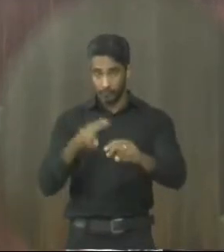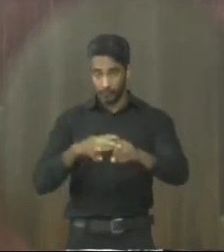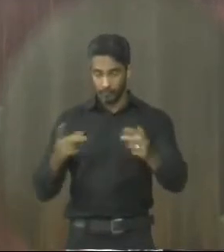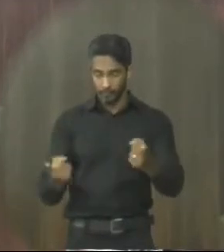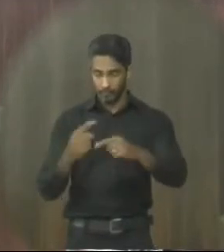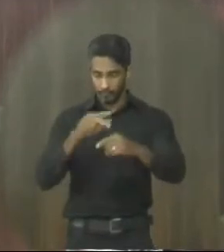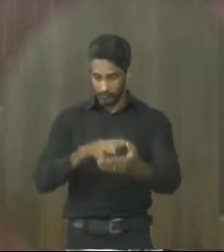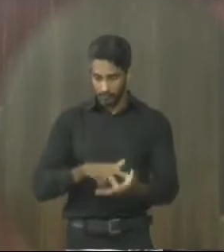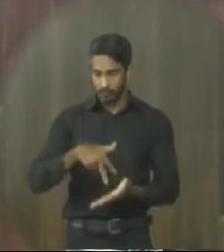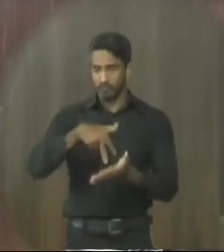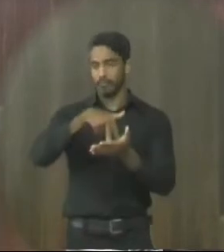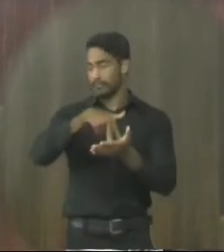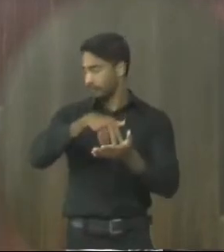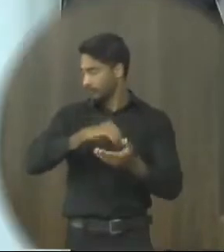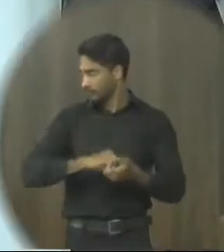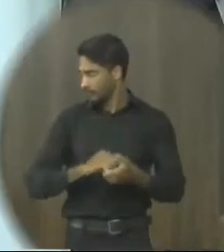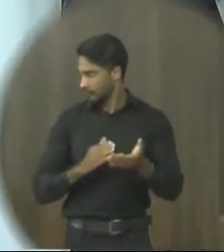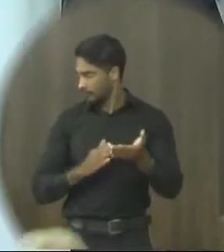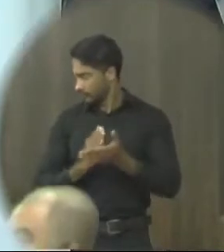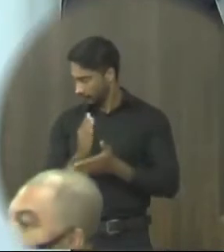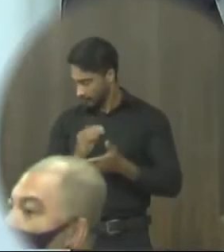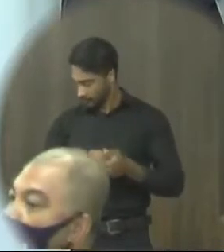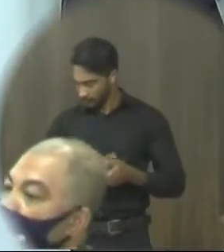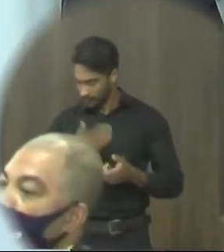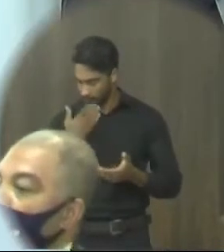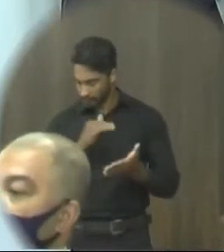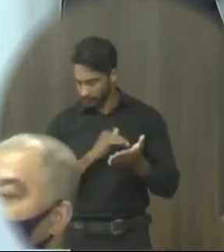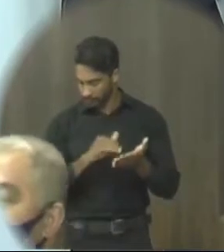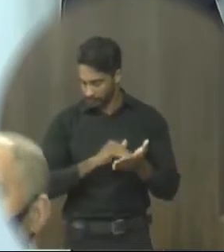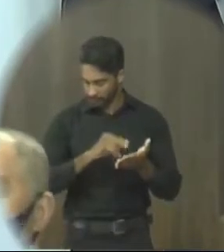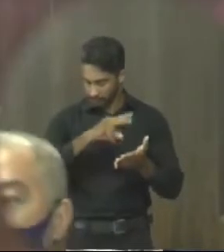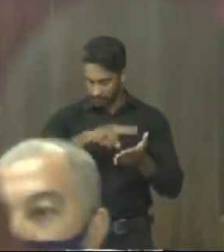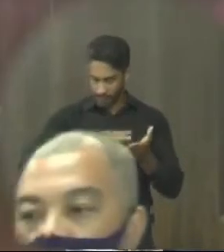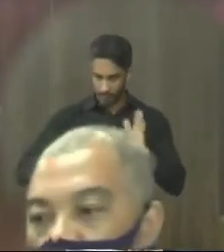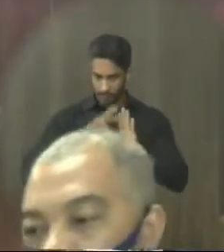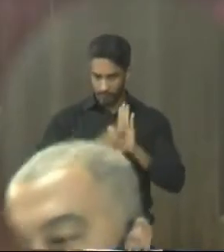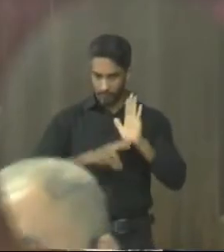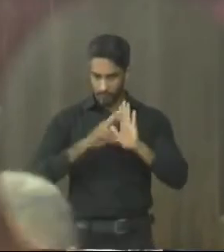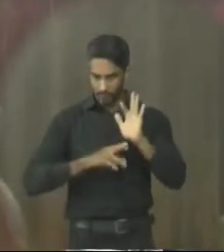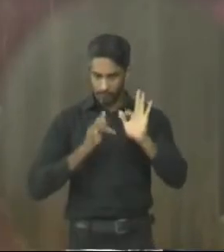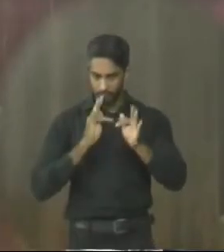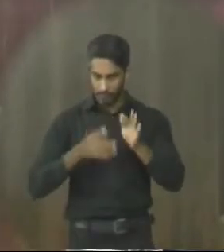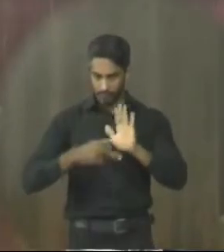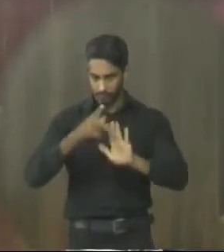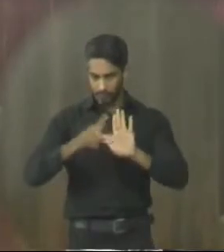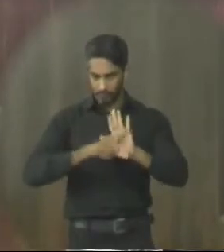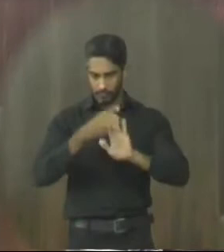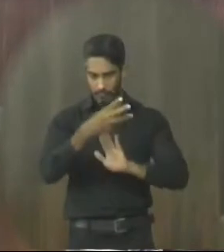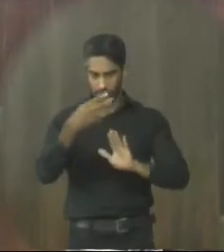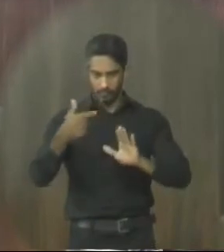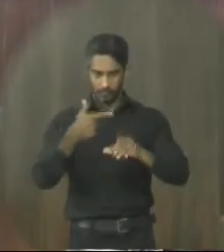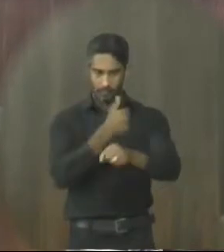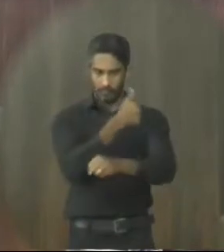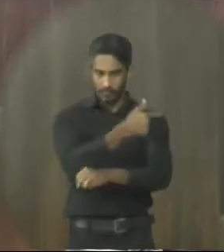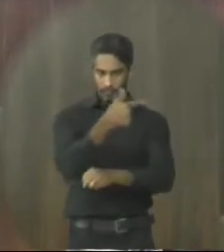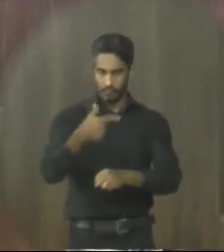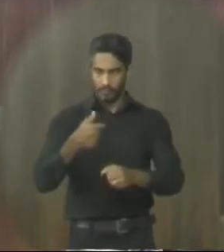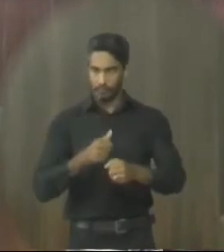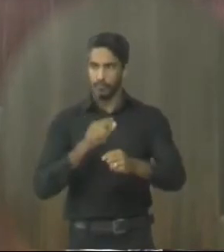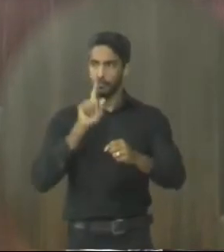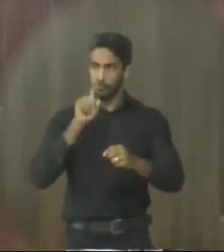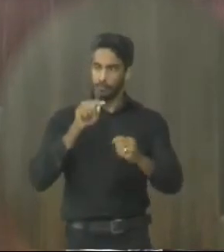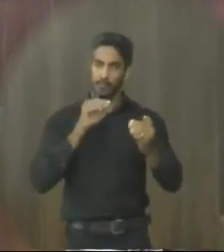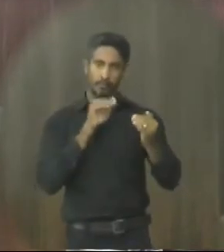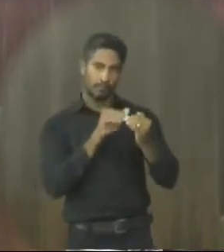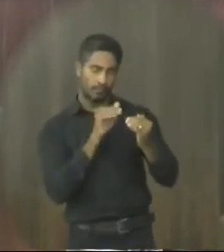Os contrários, se levantem. Aprovado. Solicito ao seu secretário que faça a leitura da redação final do projeto de lei 032/2022, que deu forma